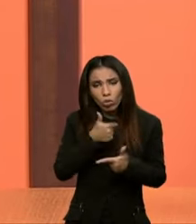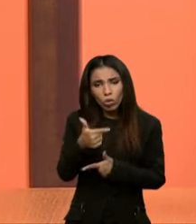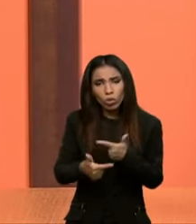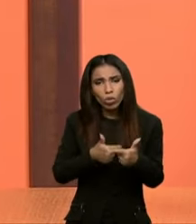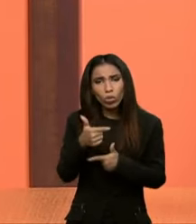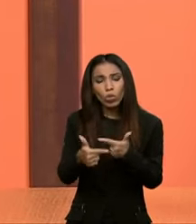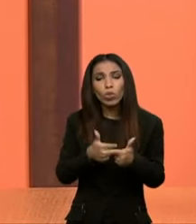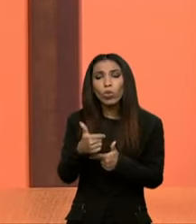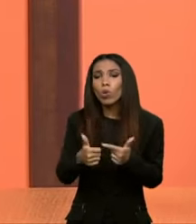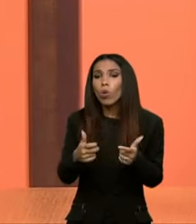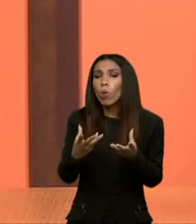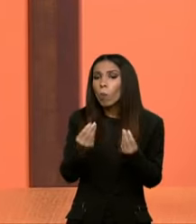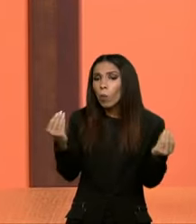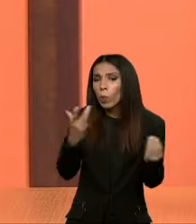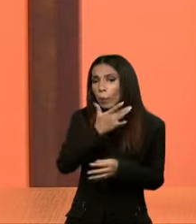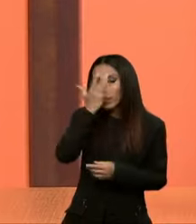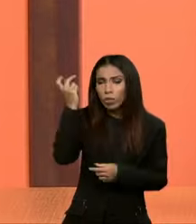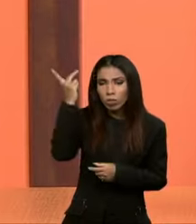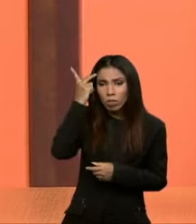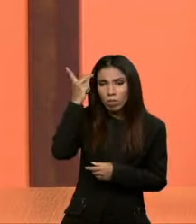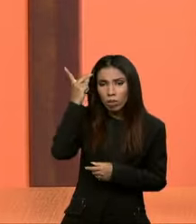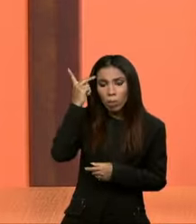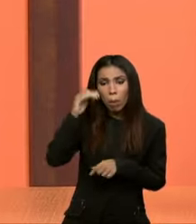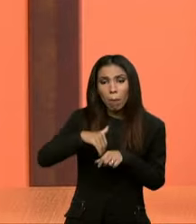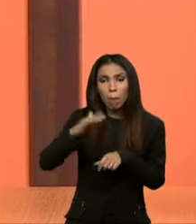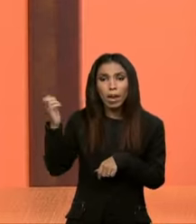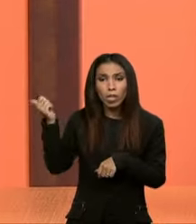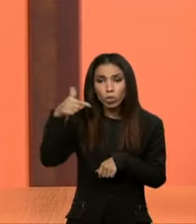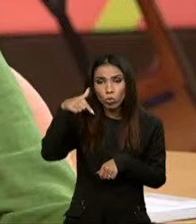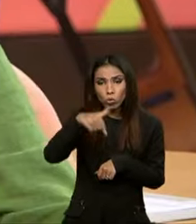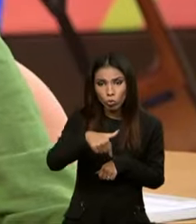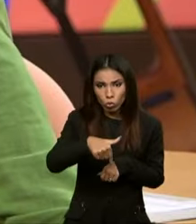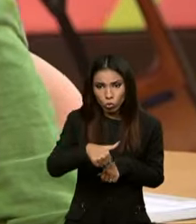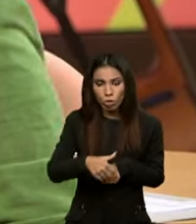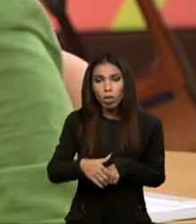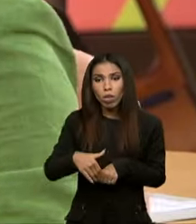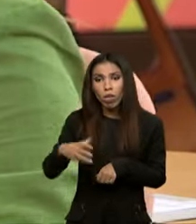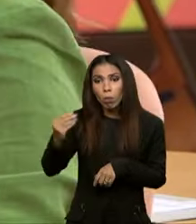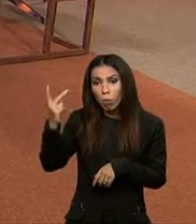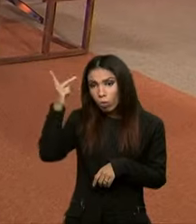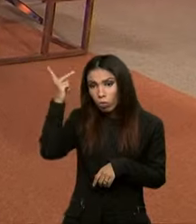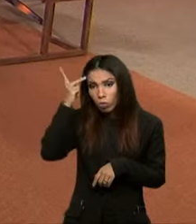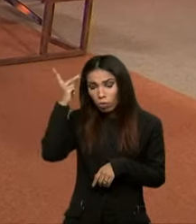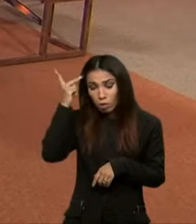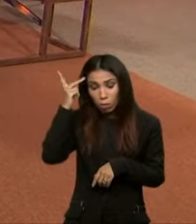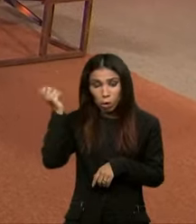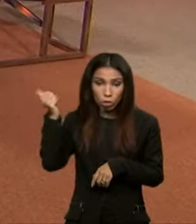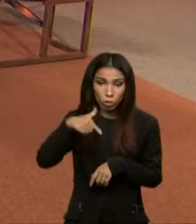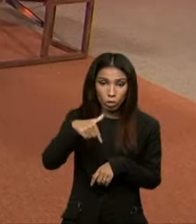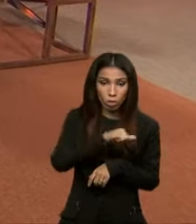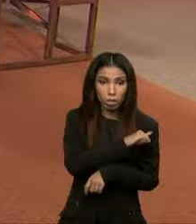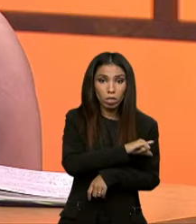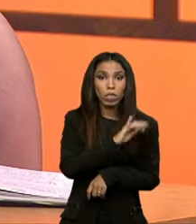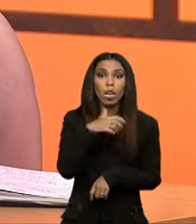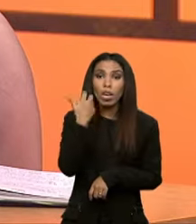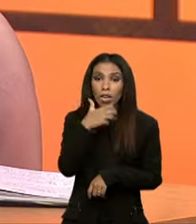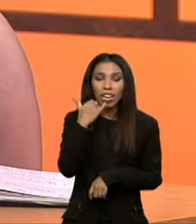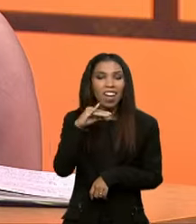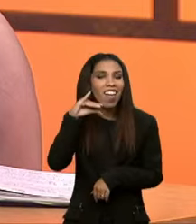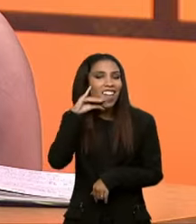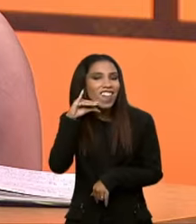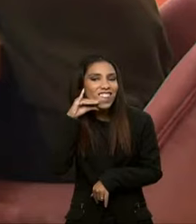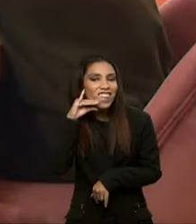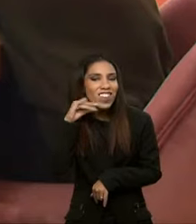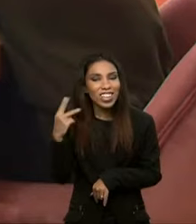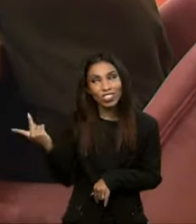muito público paulista, muito mais do que o daqui. Então, é mesmo, Alice? Você faz muito tudo, mais. Né? Você já cantou até com a Ivete, meu. Sim, eu já cantei com a Ivete, nós somos